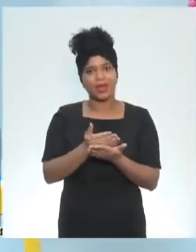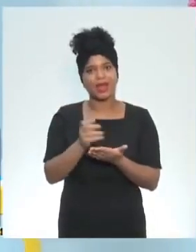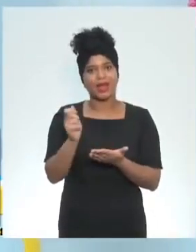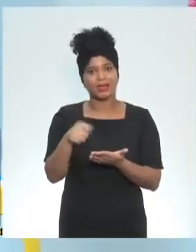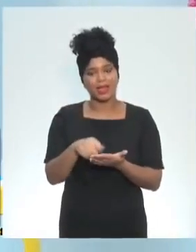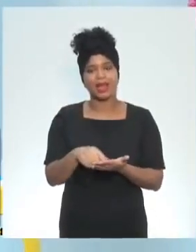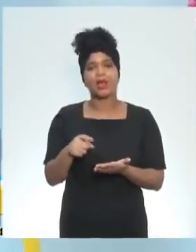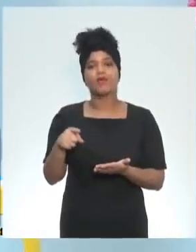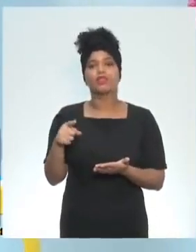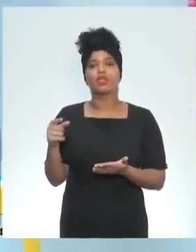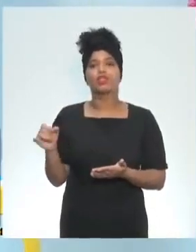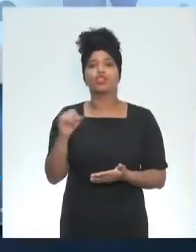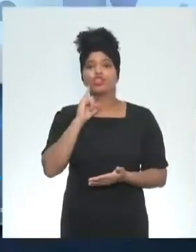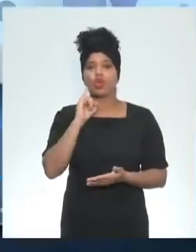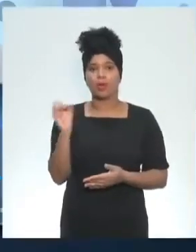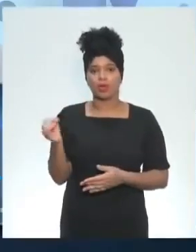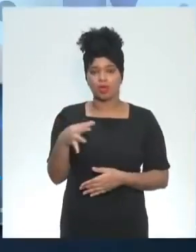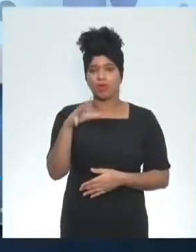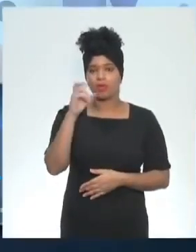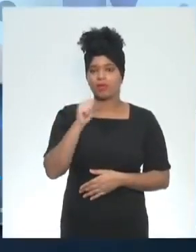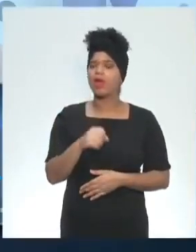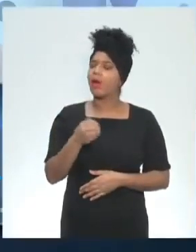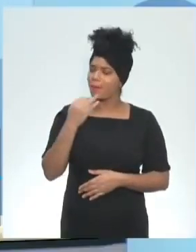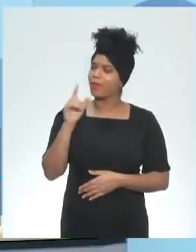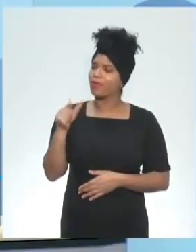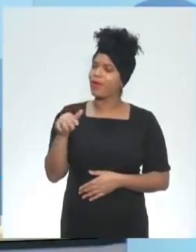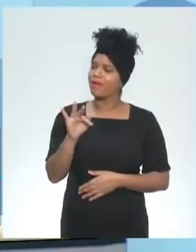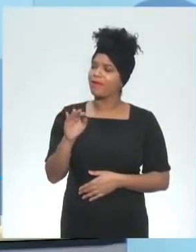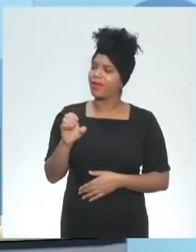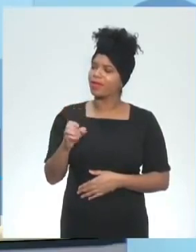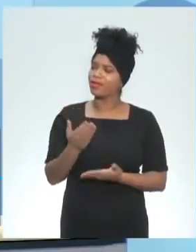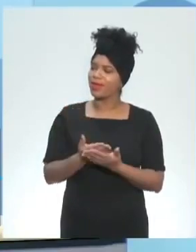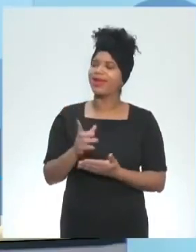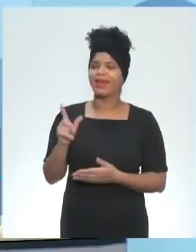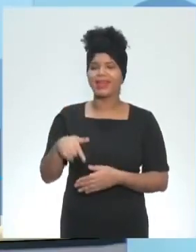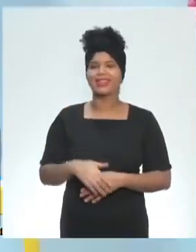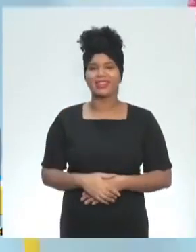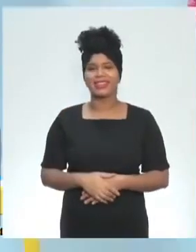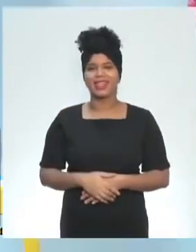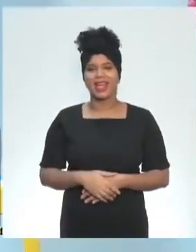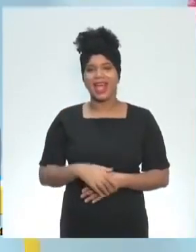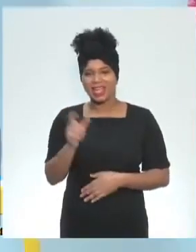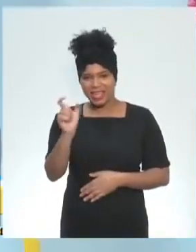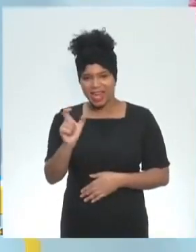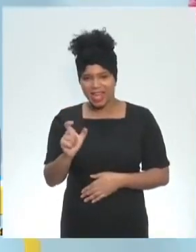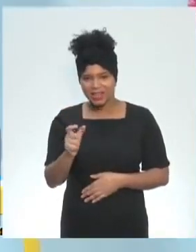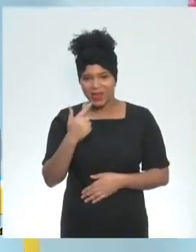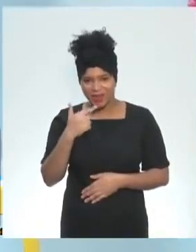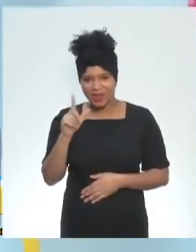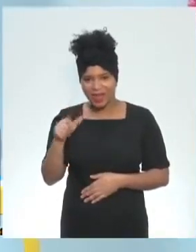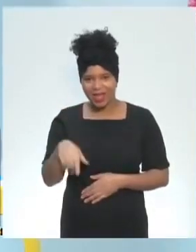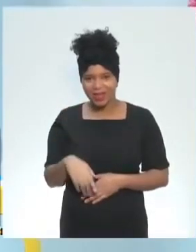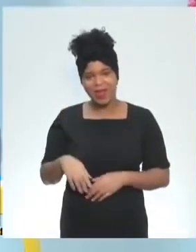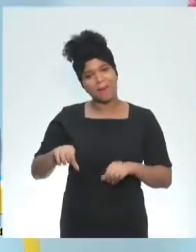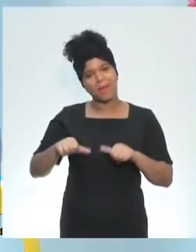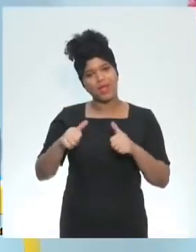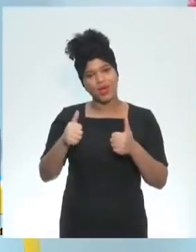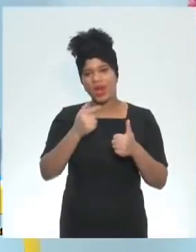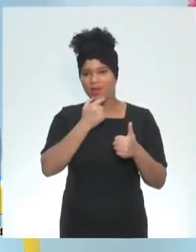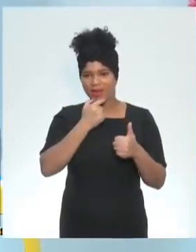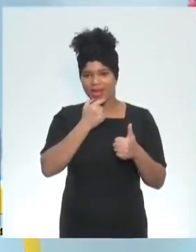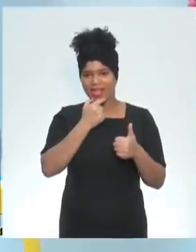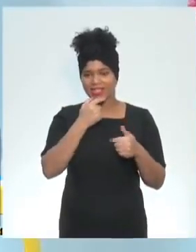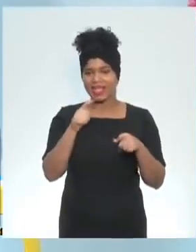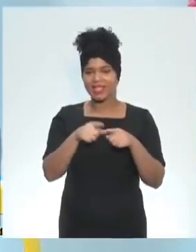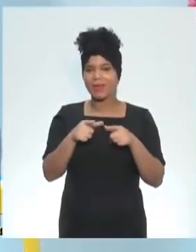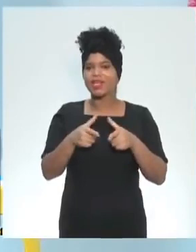semestre com o idioma novo legal né Face da muito legal né então vamos lá italiano quem sabe não melhorar o inglês